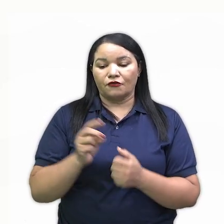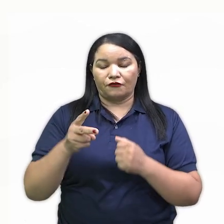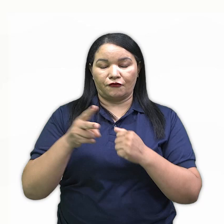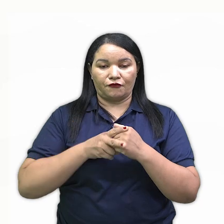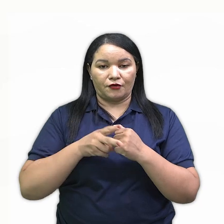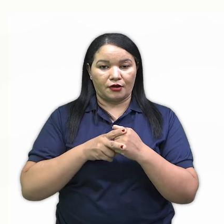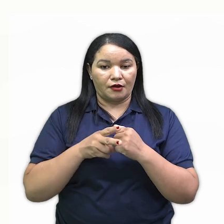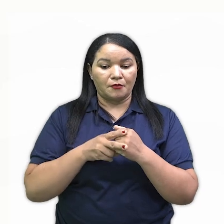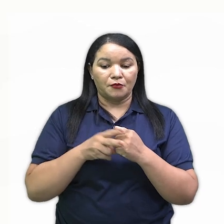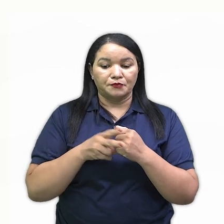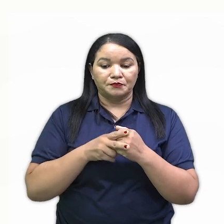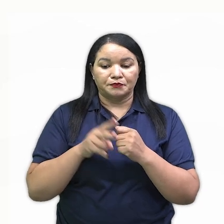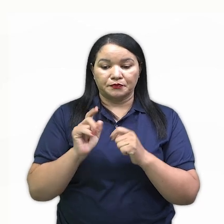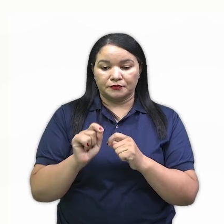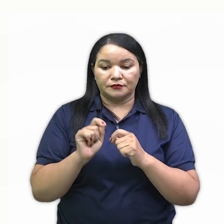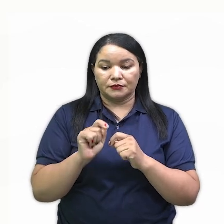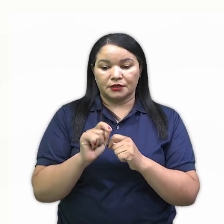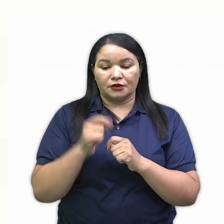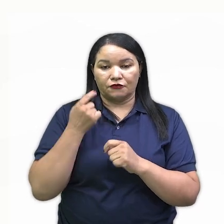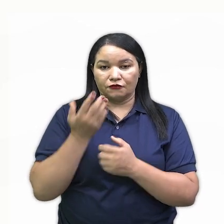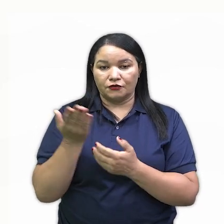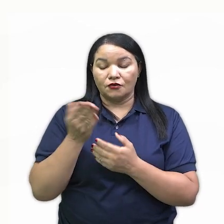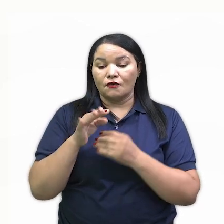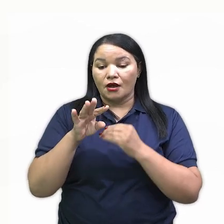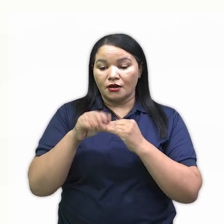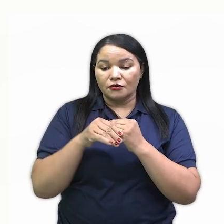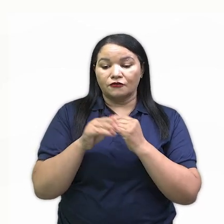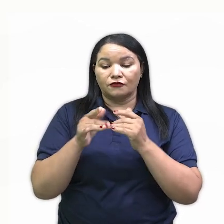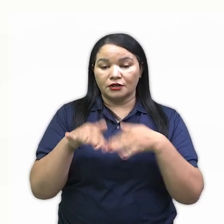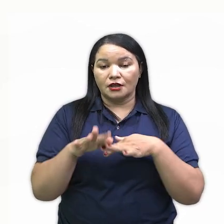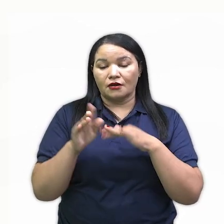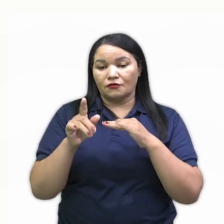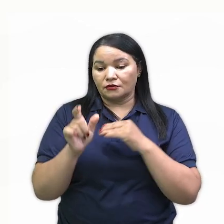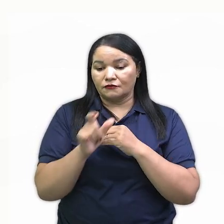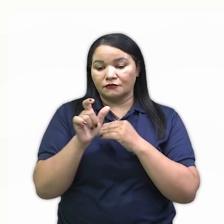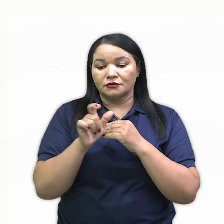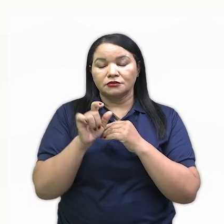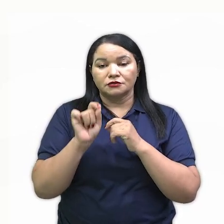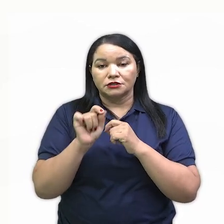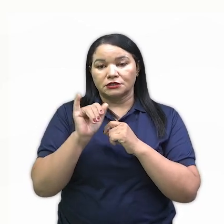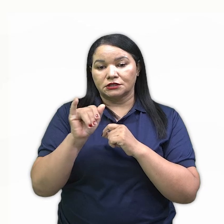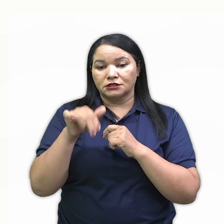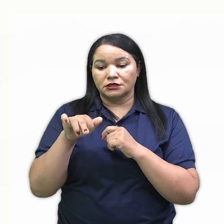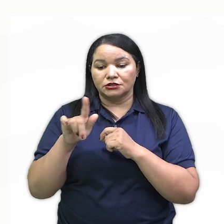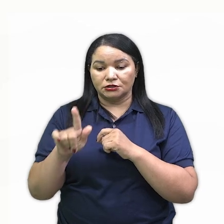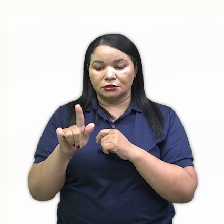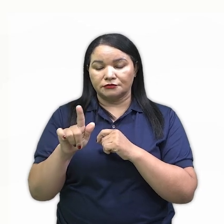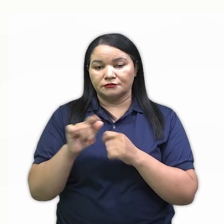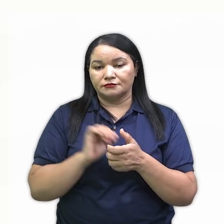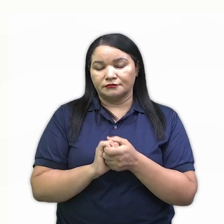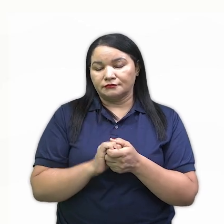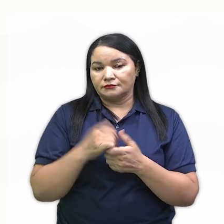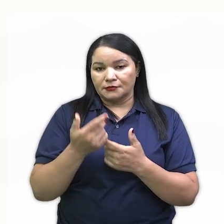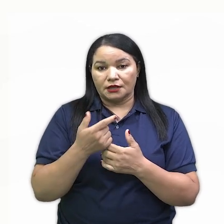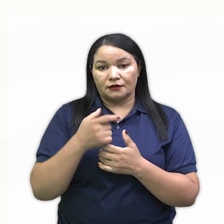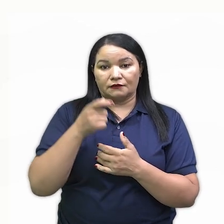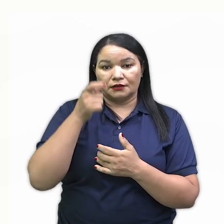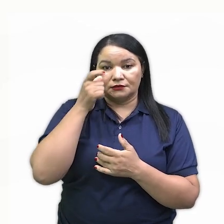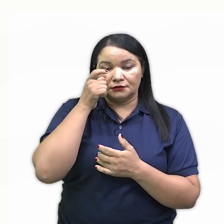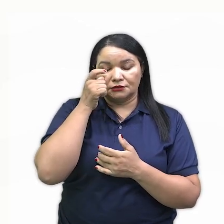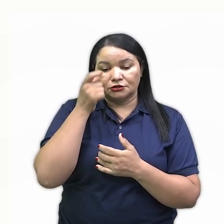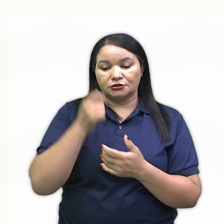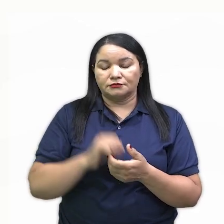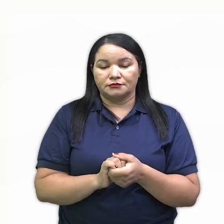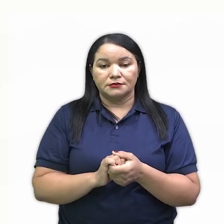para dar a ideia de continuidade, acrescentei o ing, porque se eu tirar o ing, fica assistir.